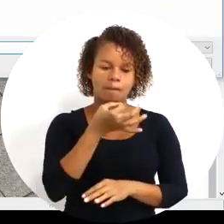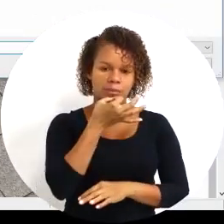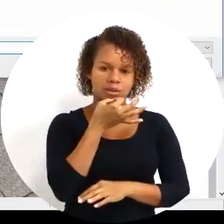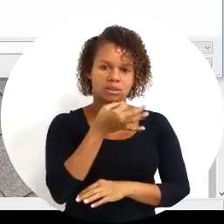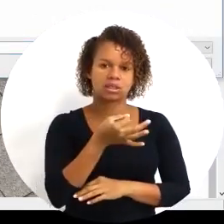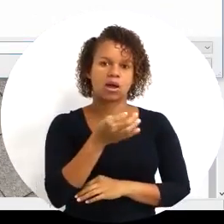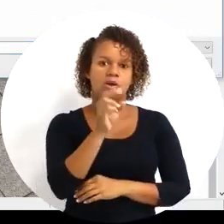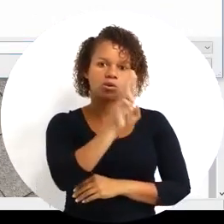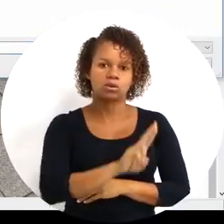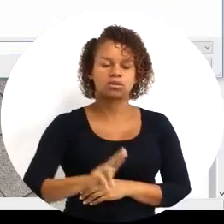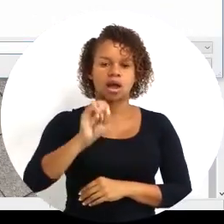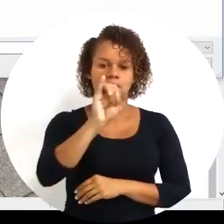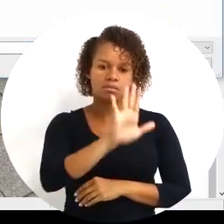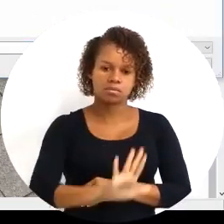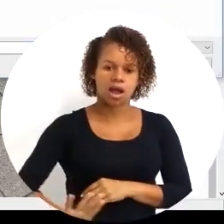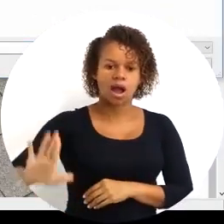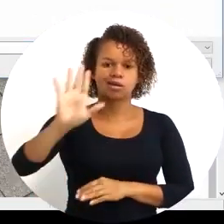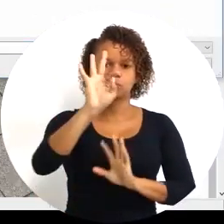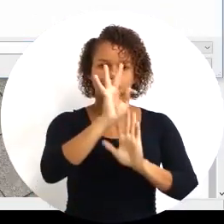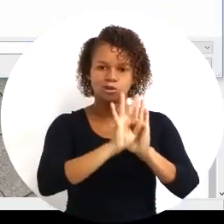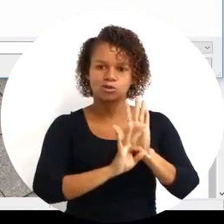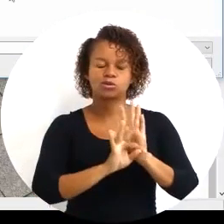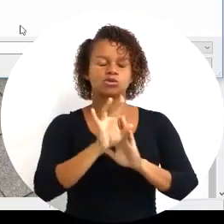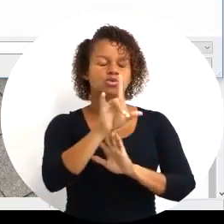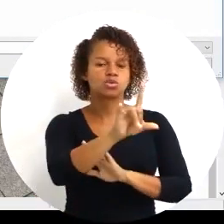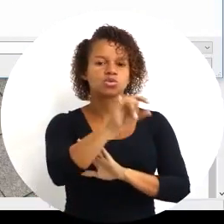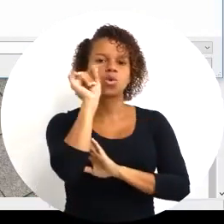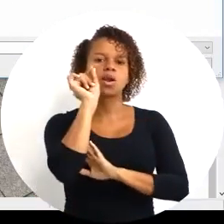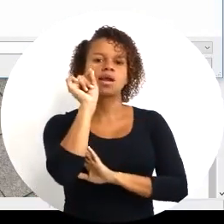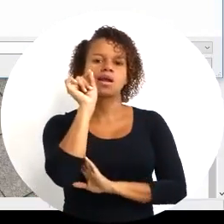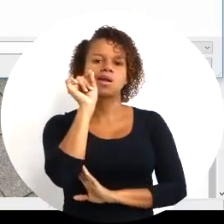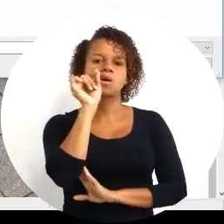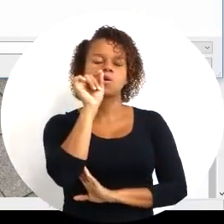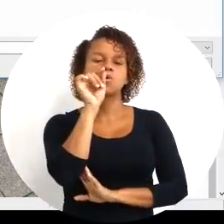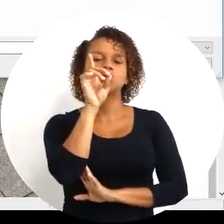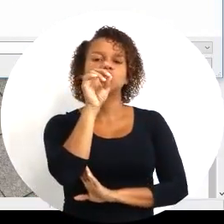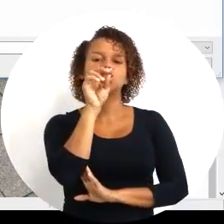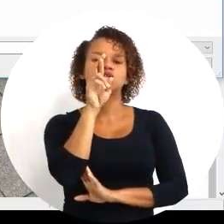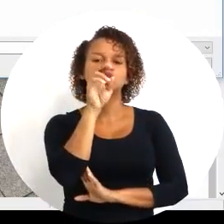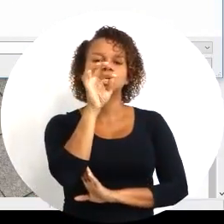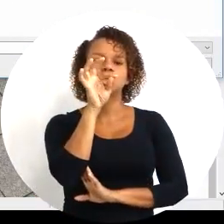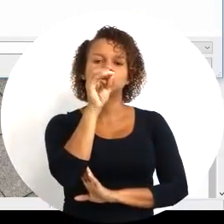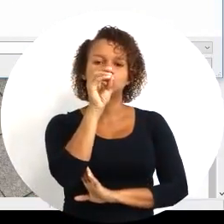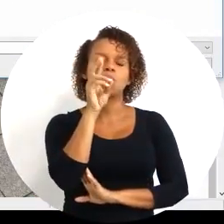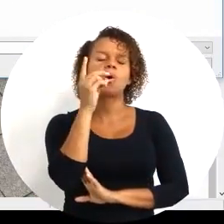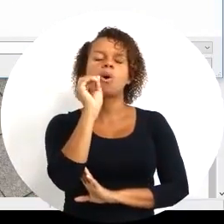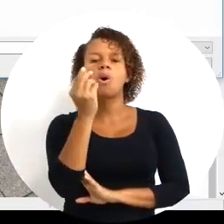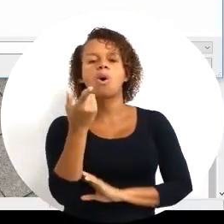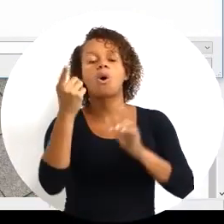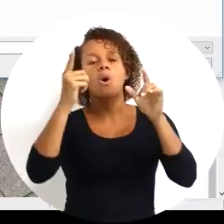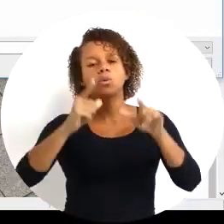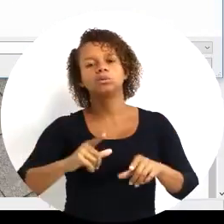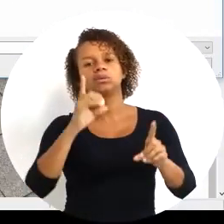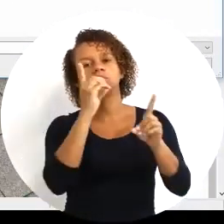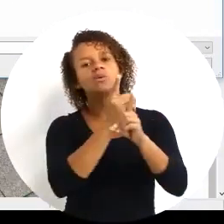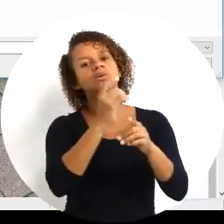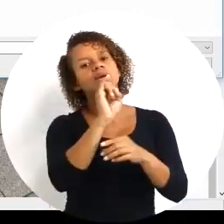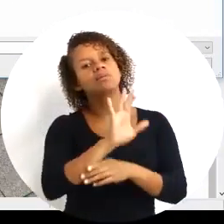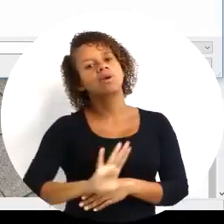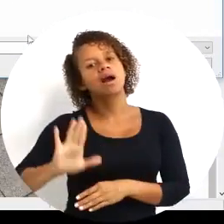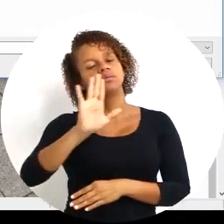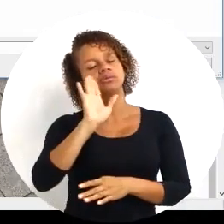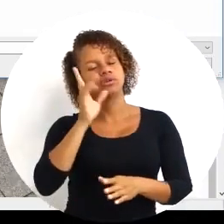habilitar a opção de usar a imagem como textura e escolher o diretório, ou seja, onde se encontra a imagem.